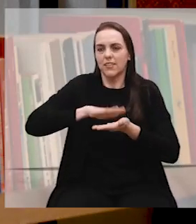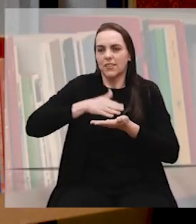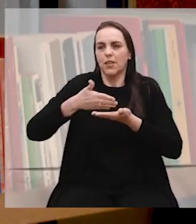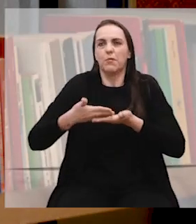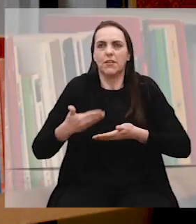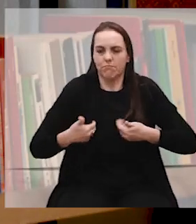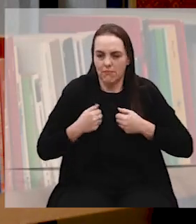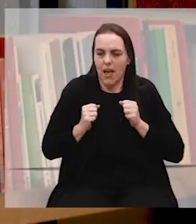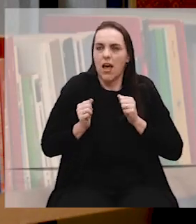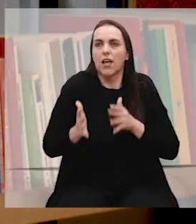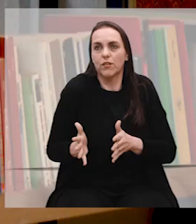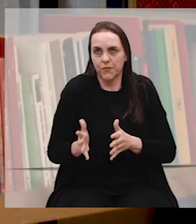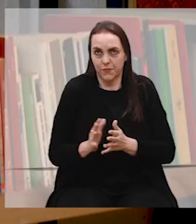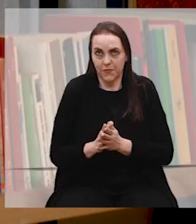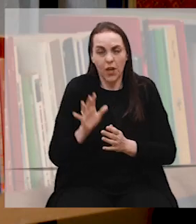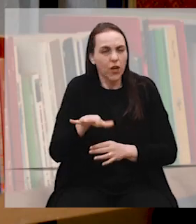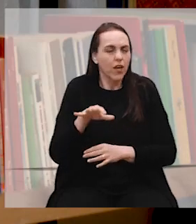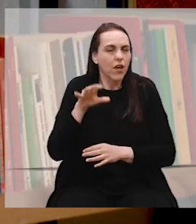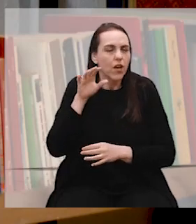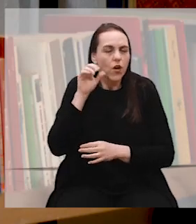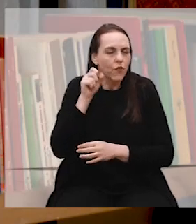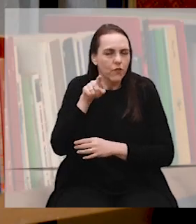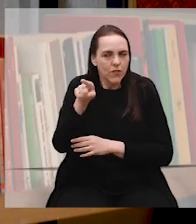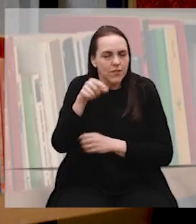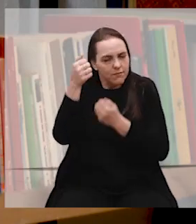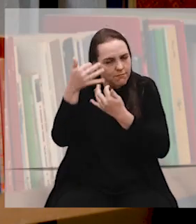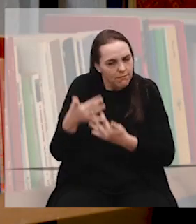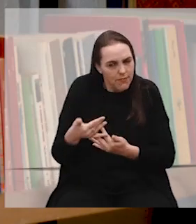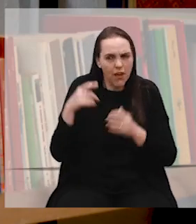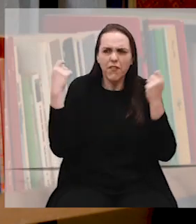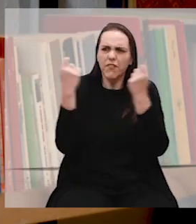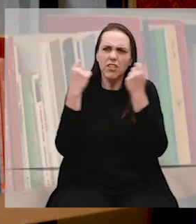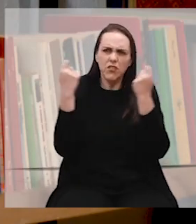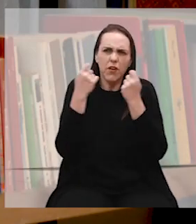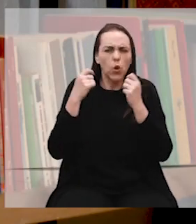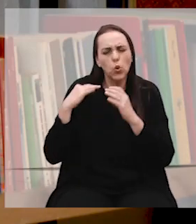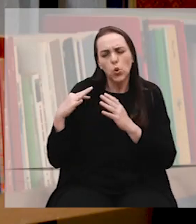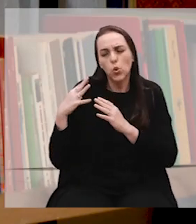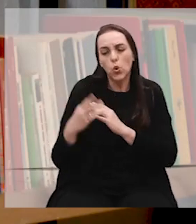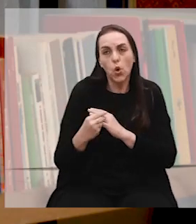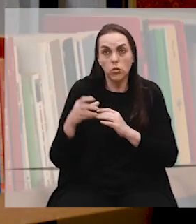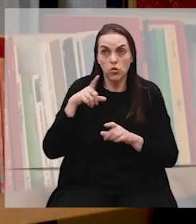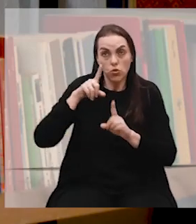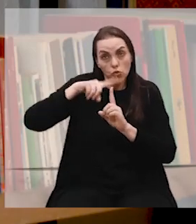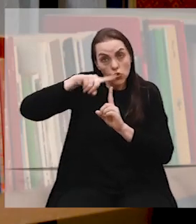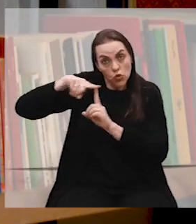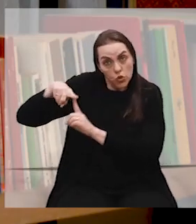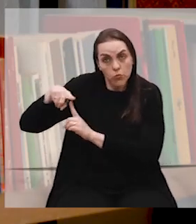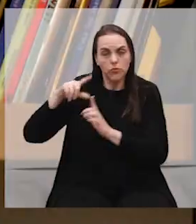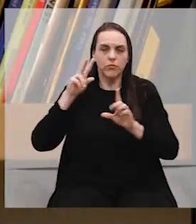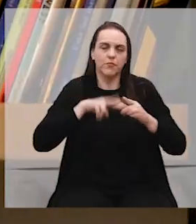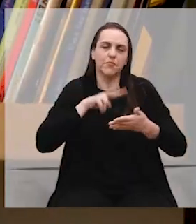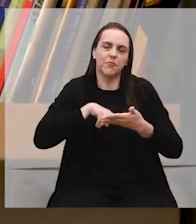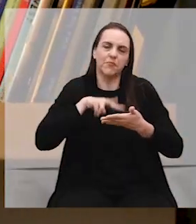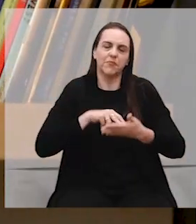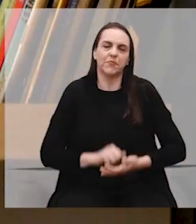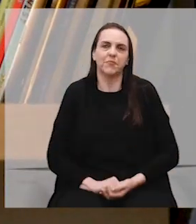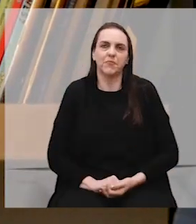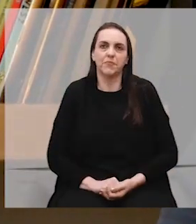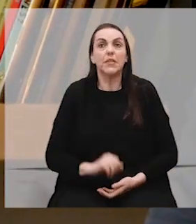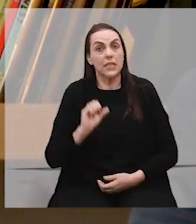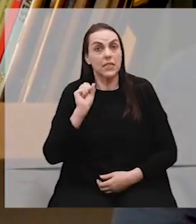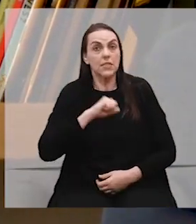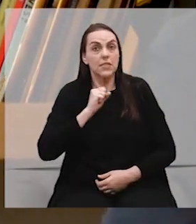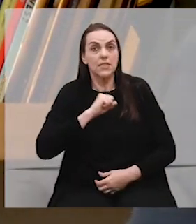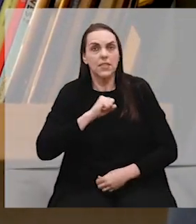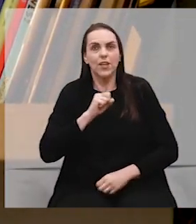interpretadas. Queria te ouvir, então, o festival abarca todas essas plataformas de leitura? Sim.